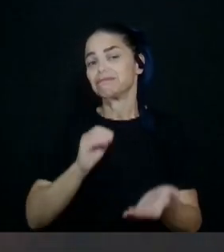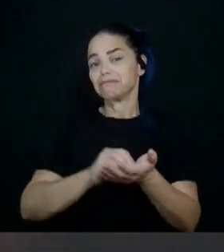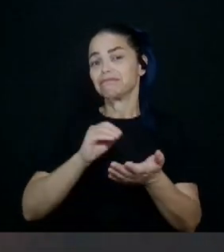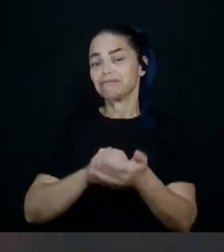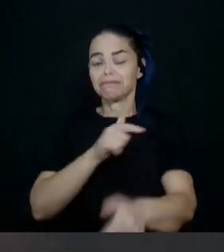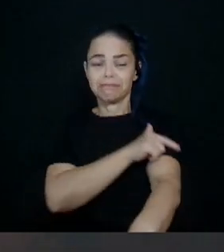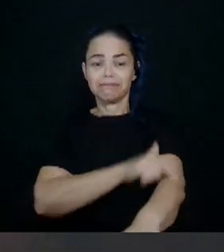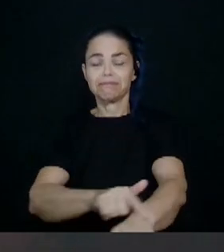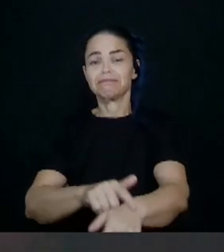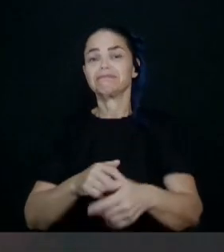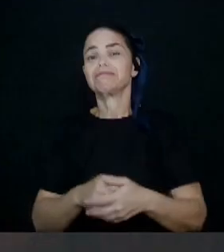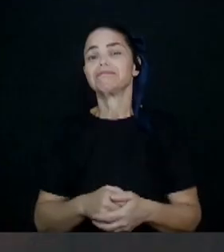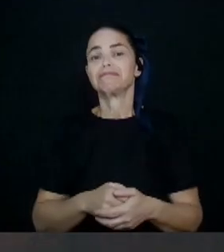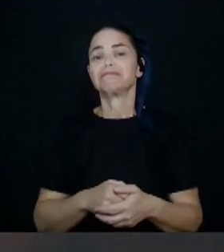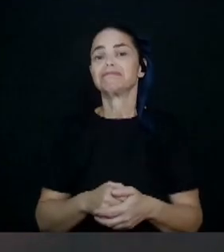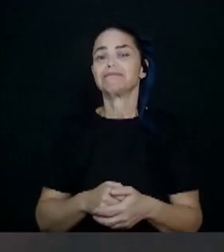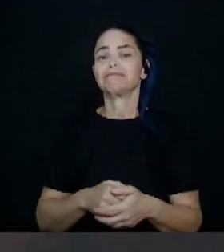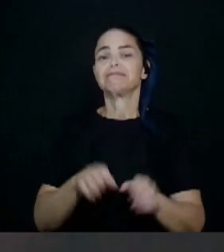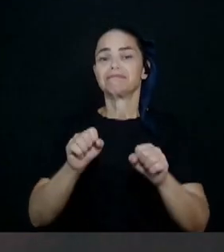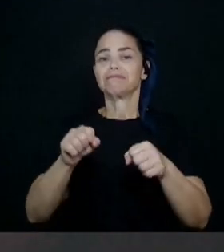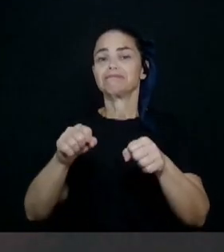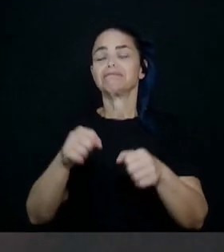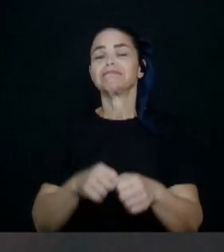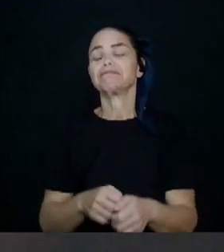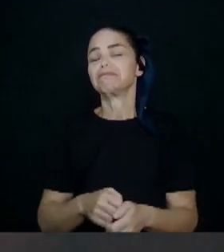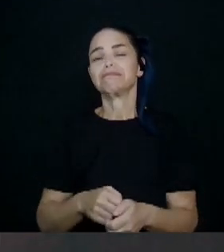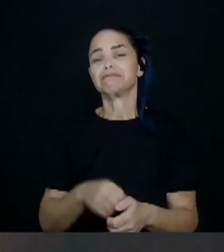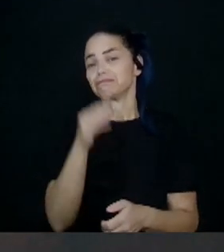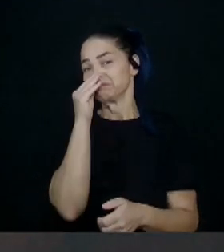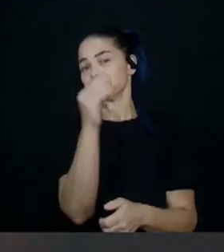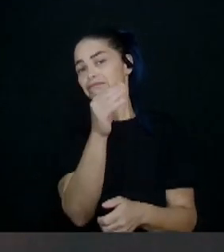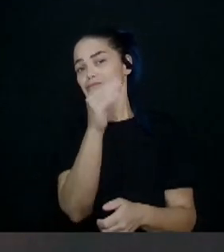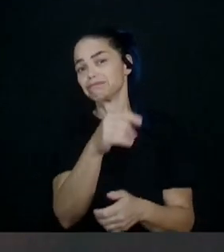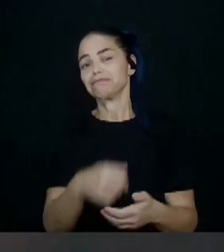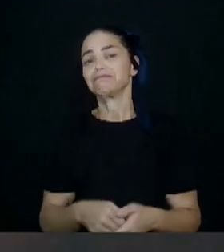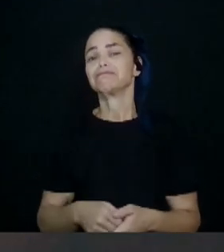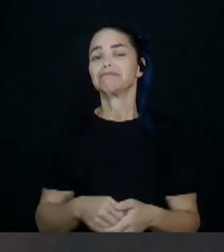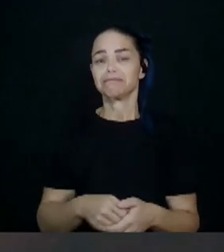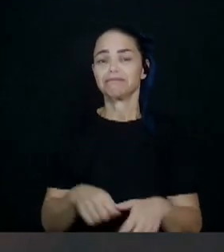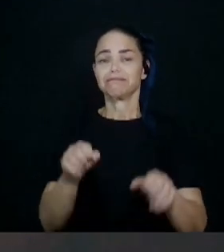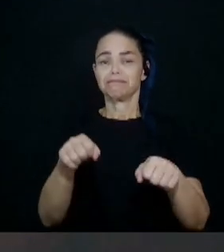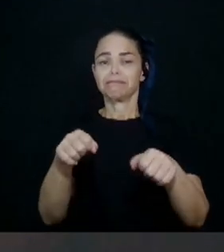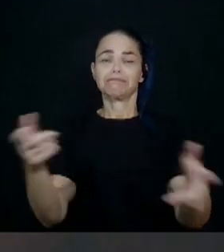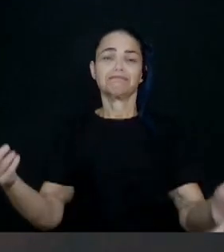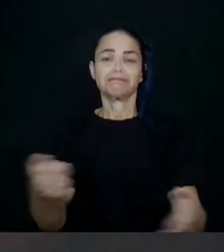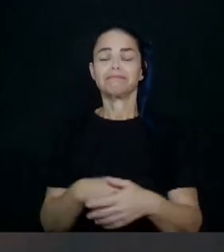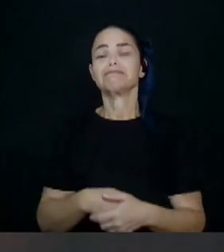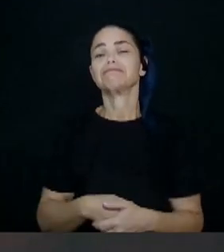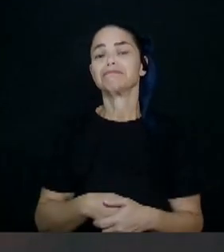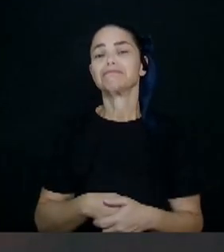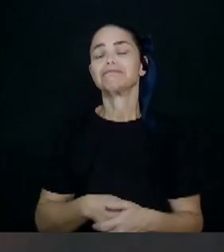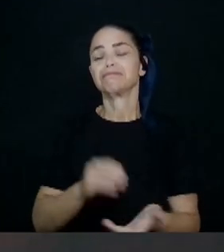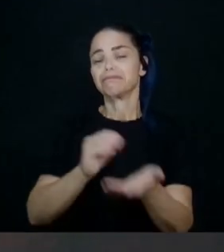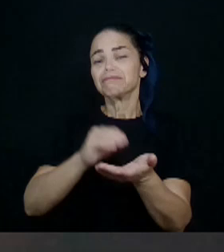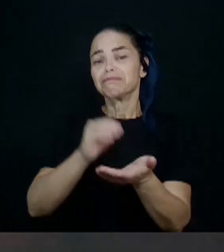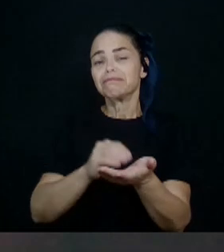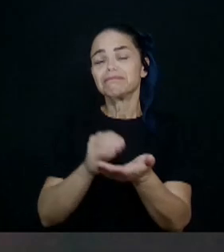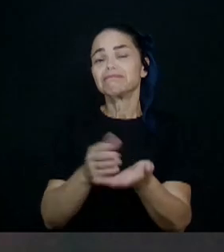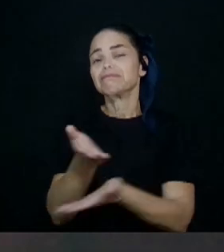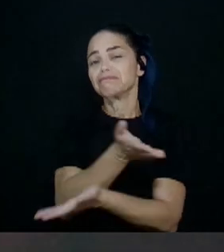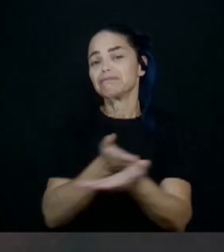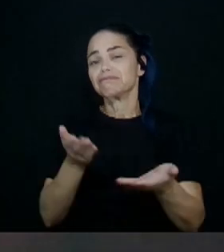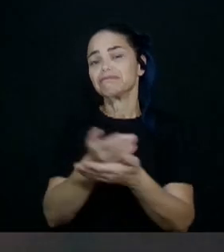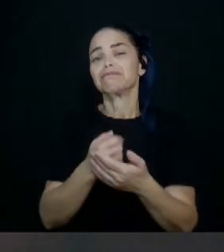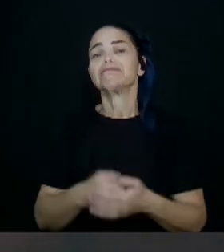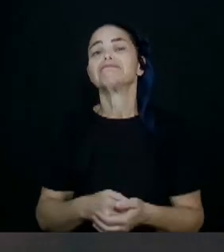porque eu só coloco e deixo passar por cima. Sim. Né? Vamos lá. Ali, por isso que eu falo, falta essa interação de